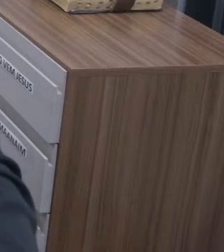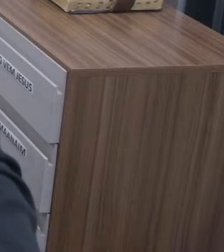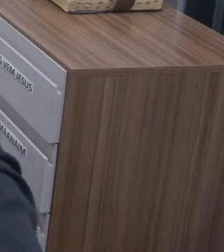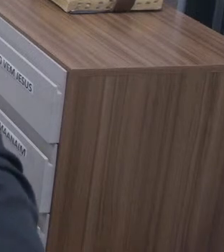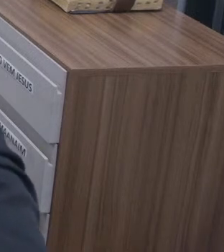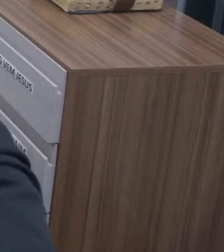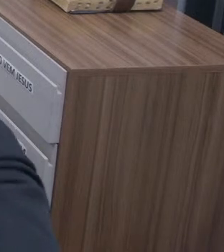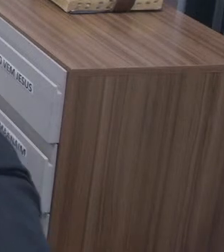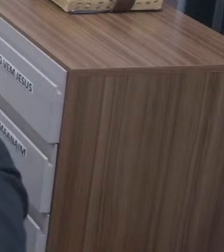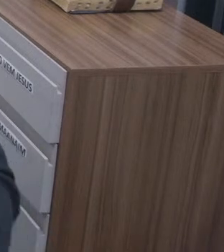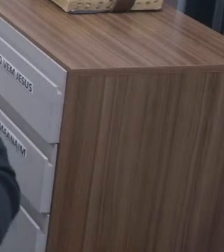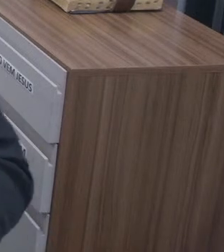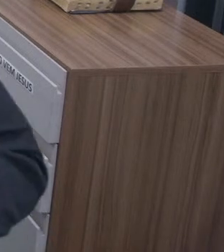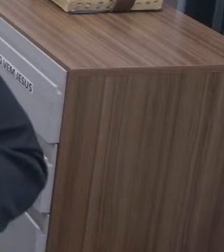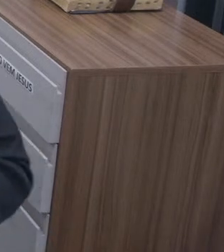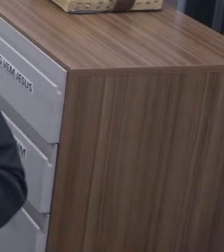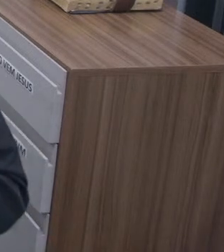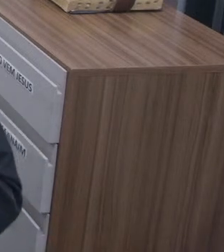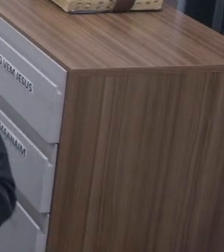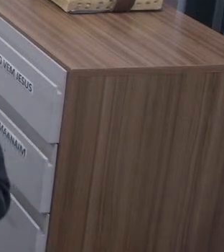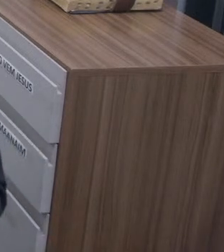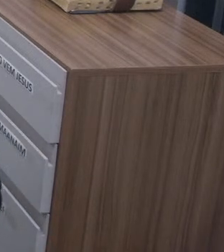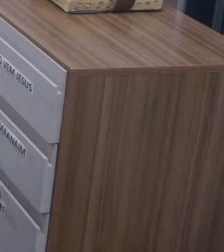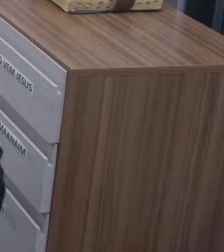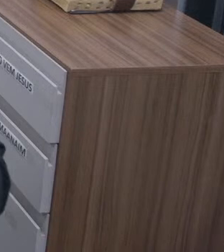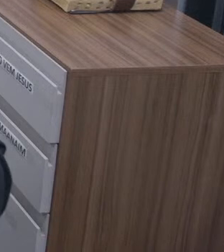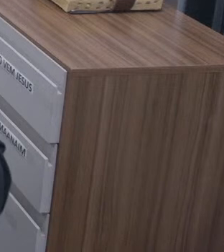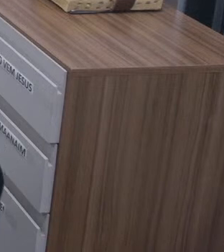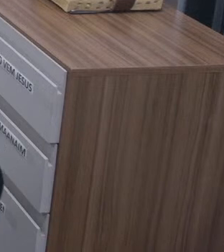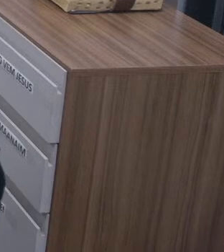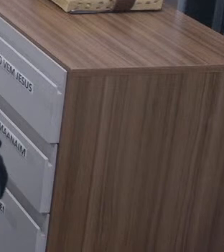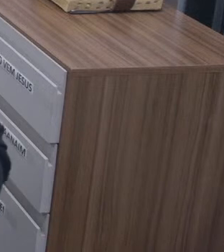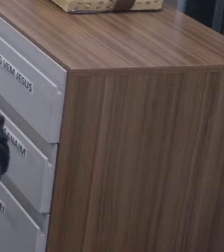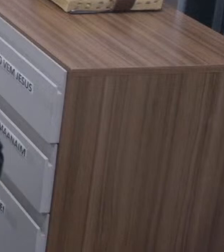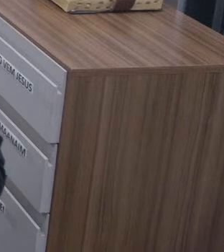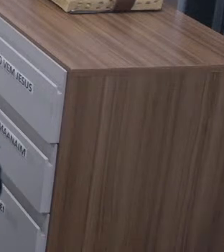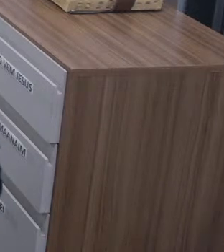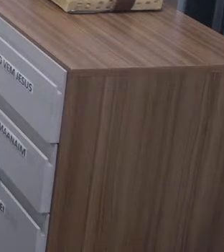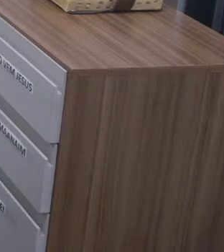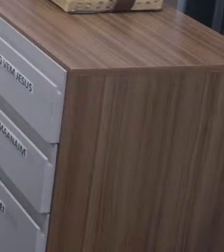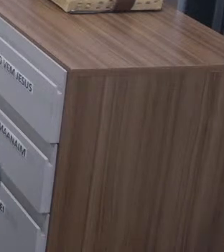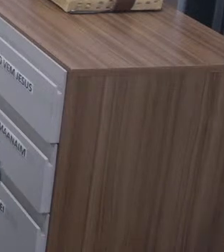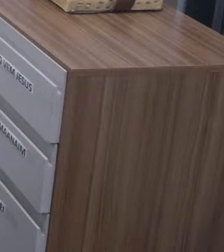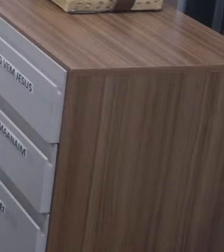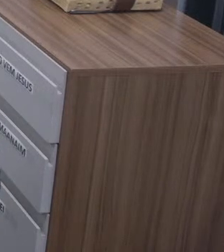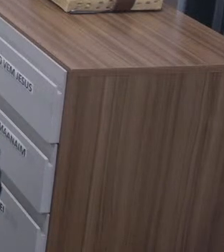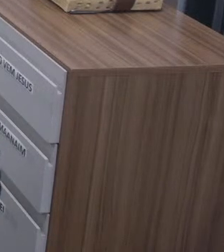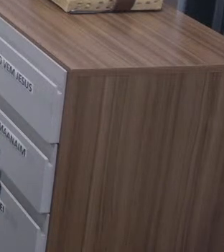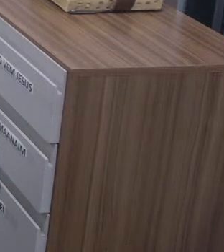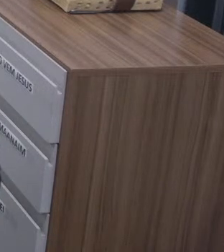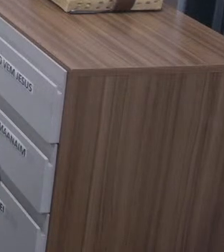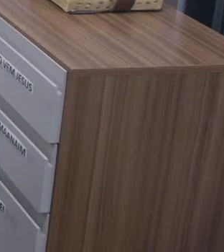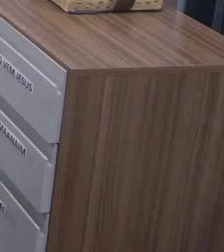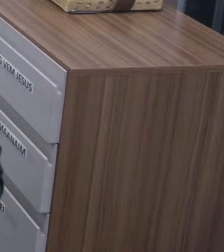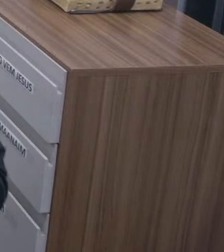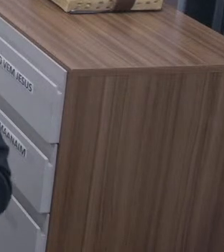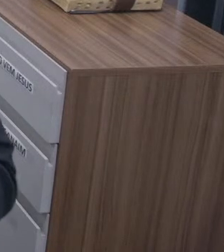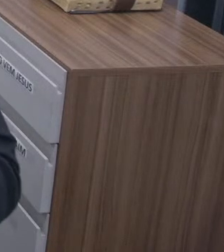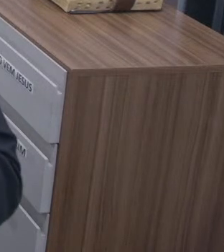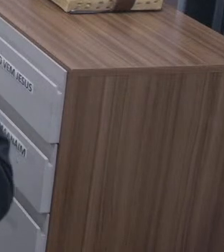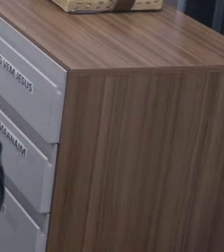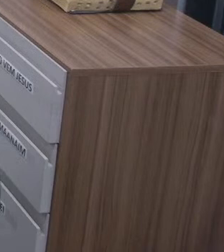estar participando, mandando para outras pessoas, compartilhando, a própria plataforma do YouTube faz isso também, porque o